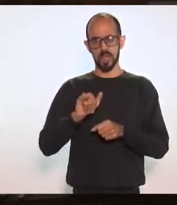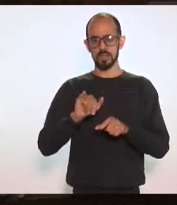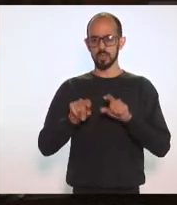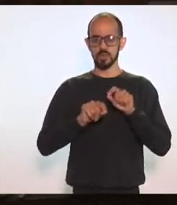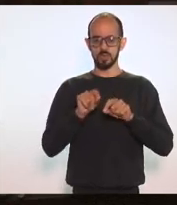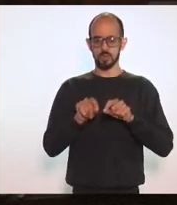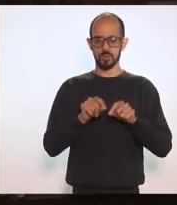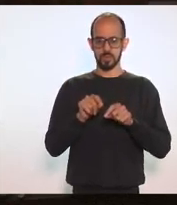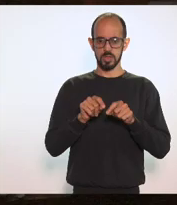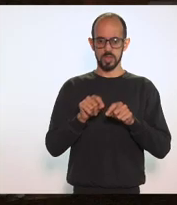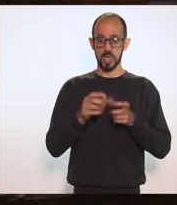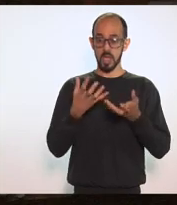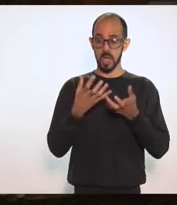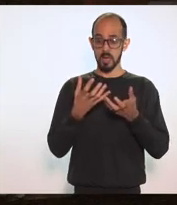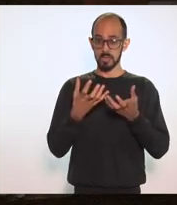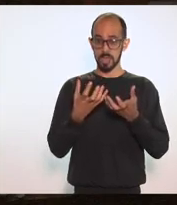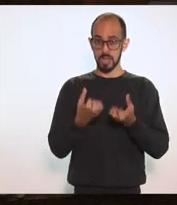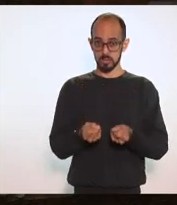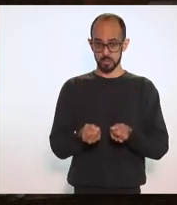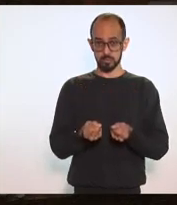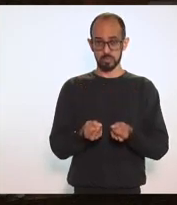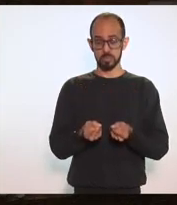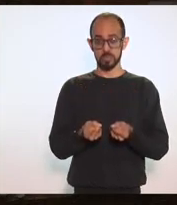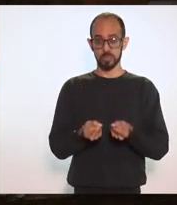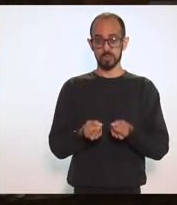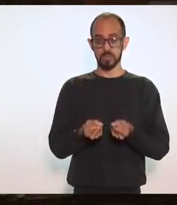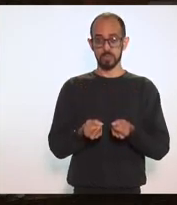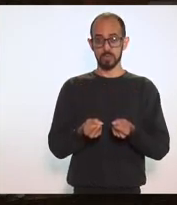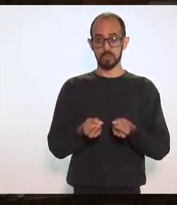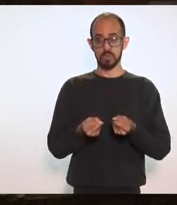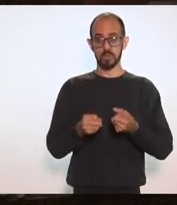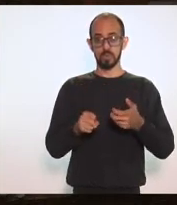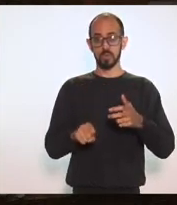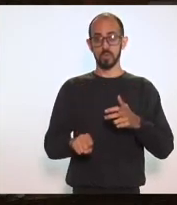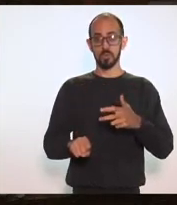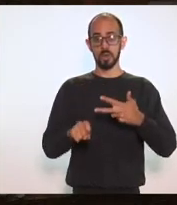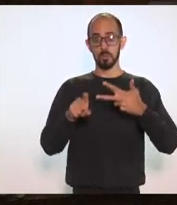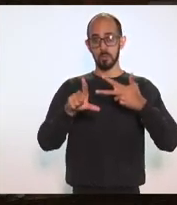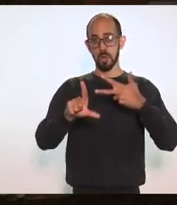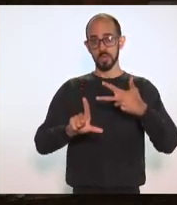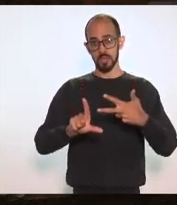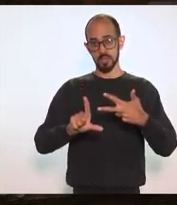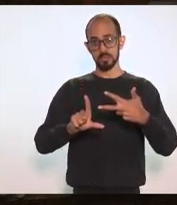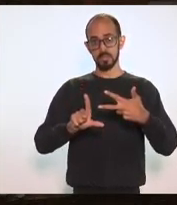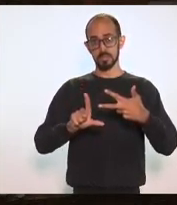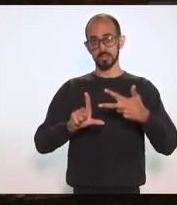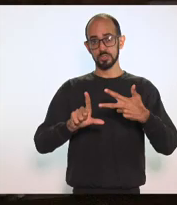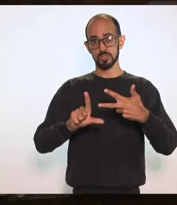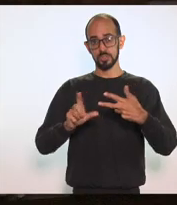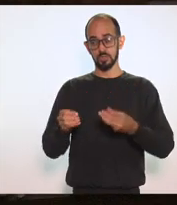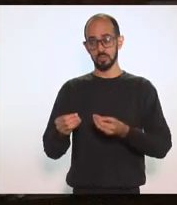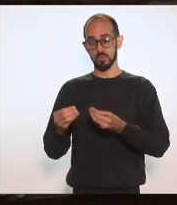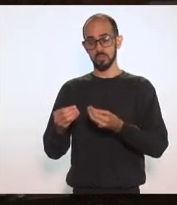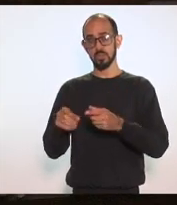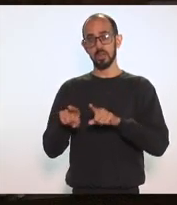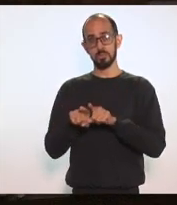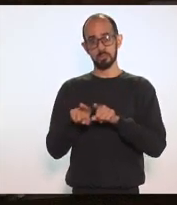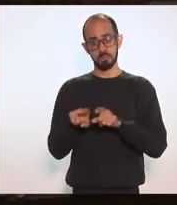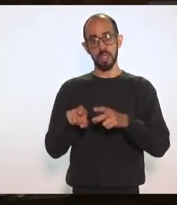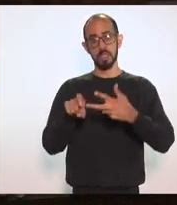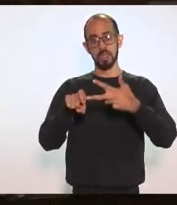que serão assumidos pelo Poder Legislativo Estadual, pela Assembleia Legislativa e pelo Poder Executivo.